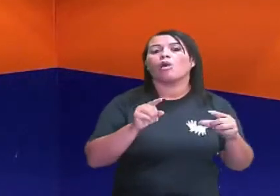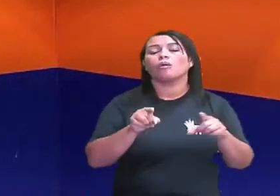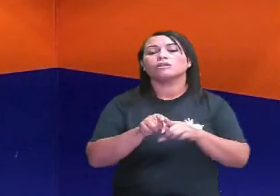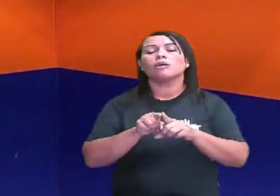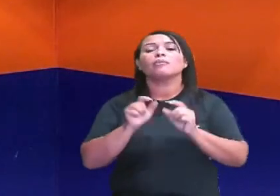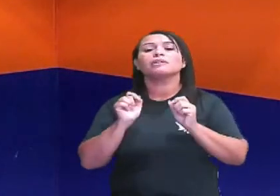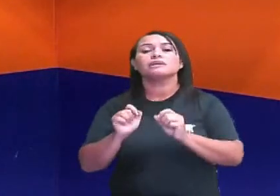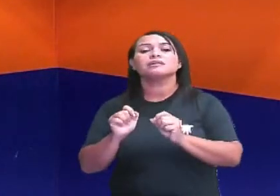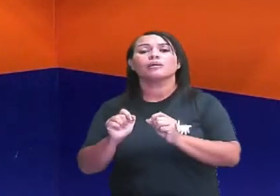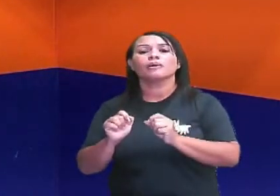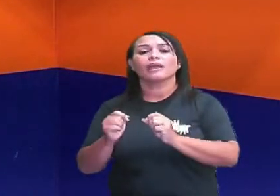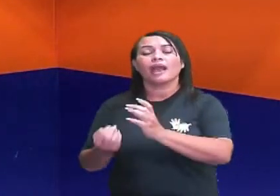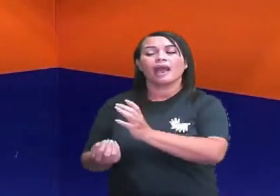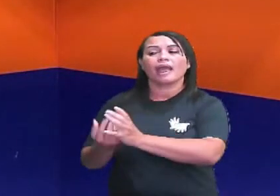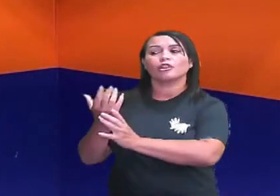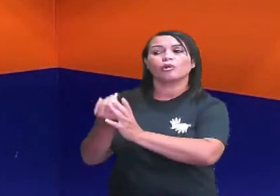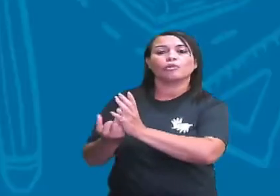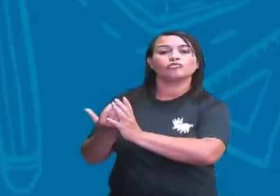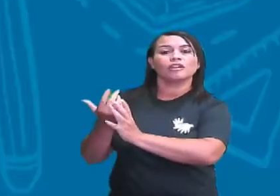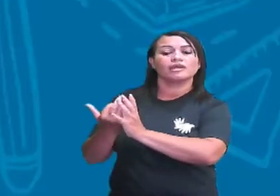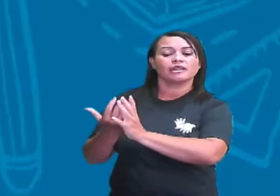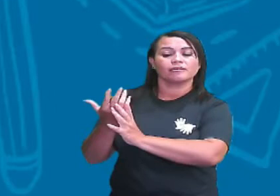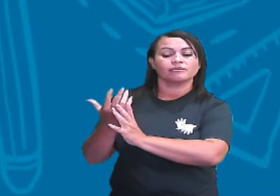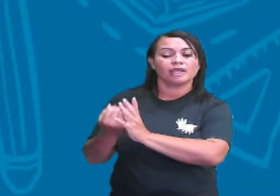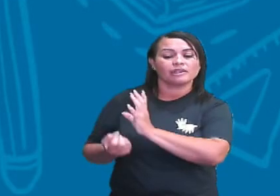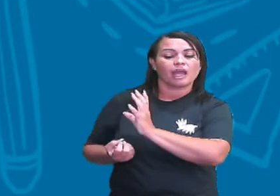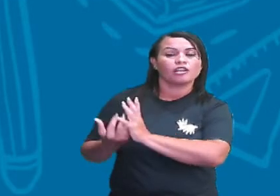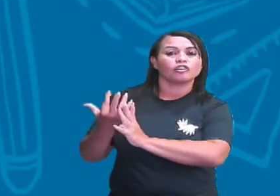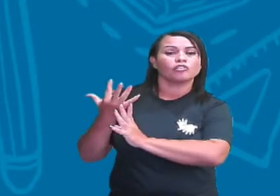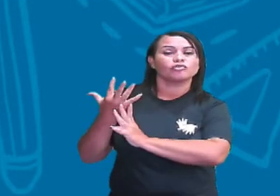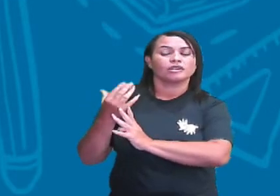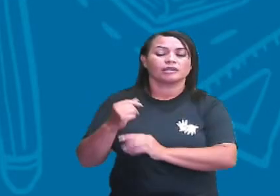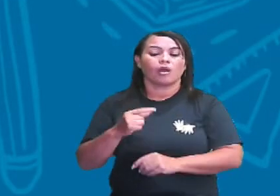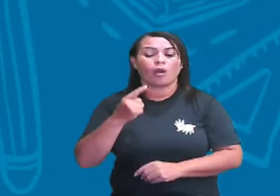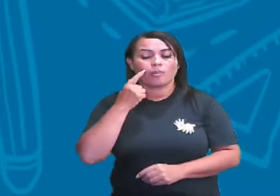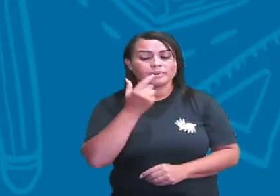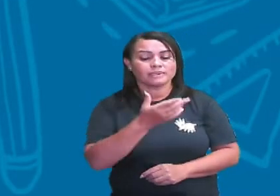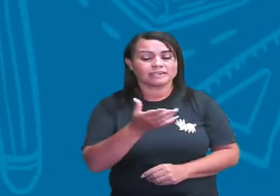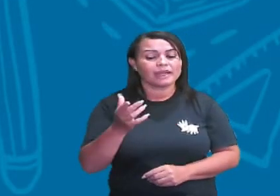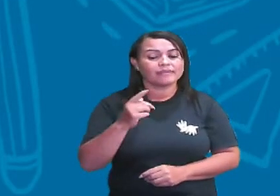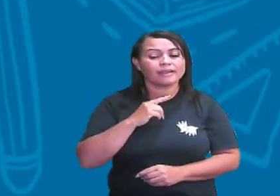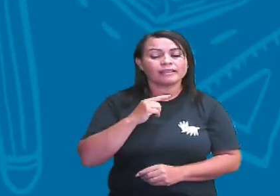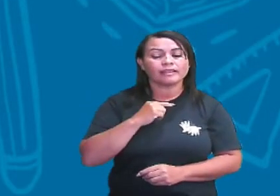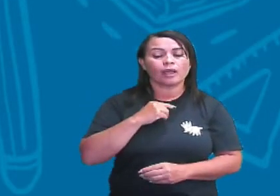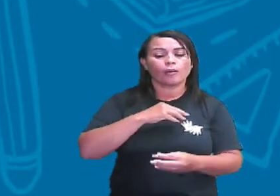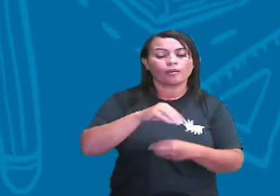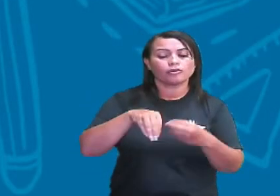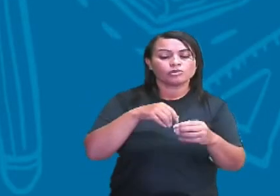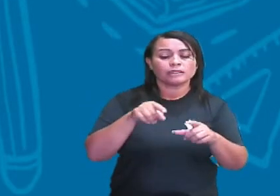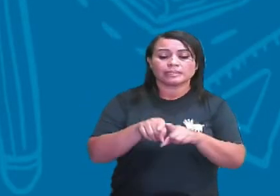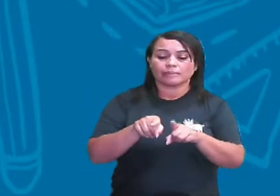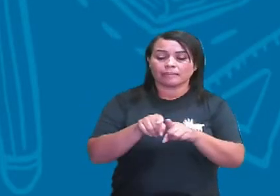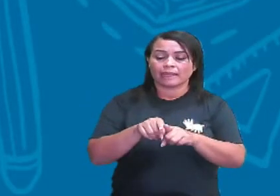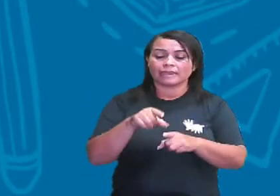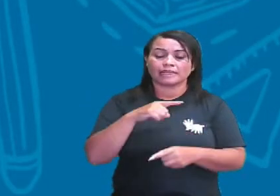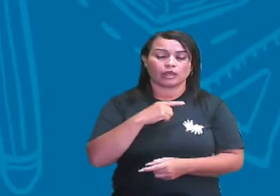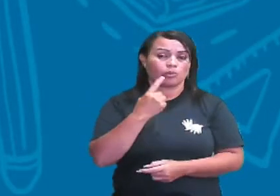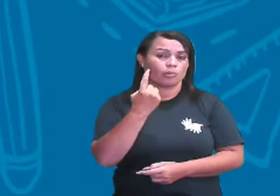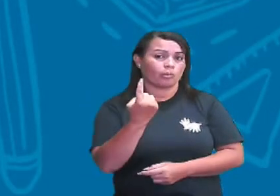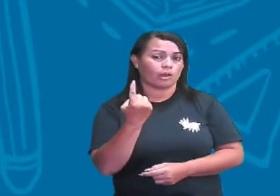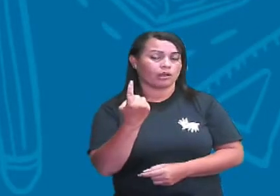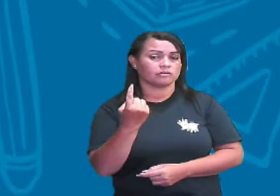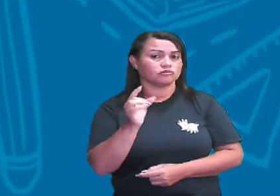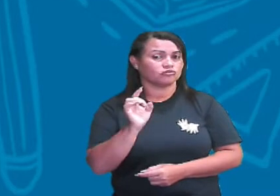fases. Uma mistura homogênea é toda aquela mistura, como eu falei para vocês, que apresenta somente uma única